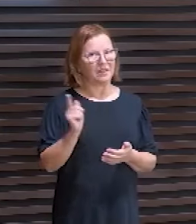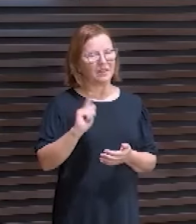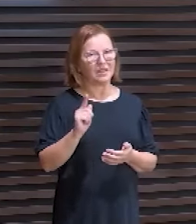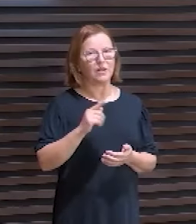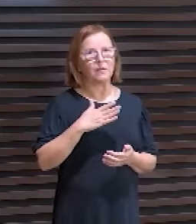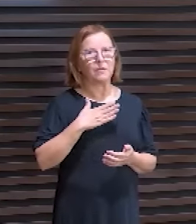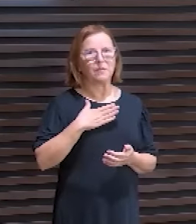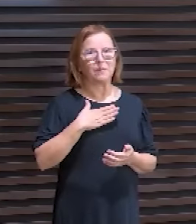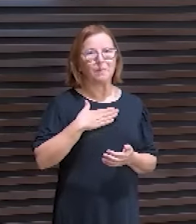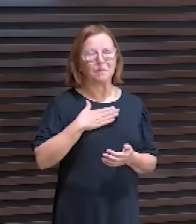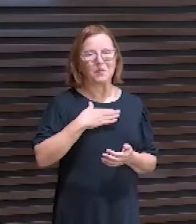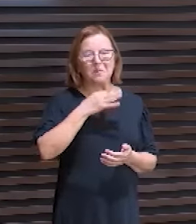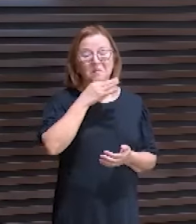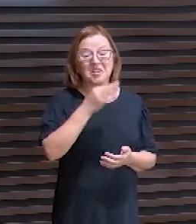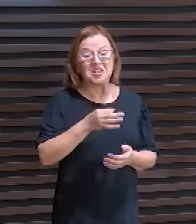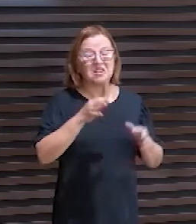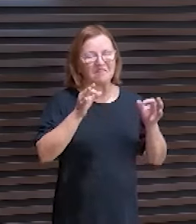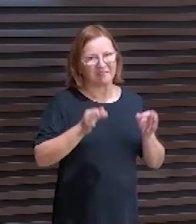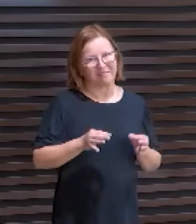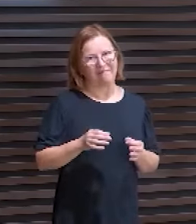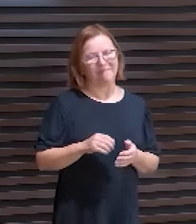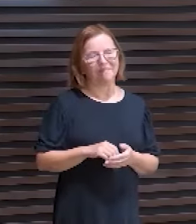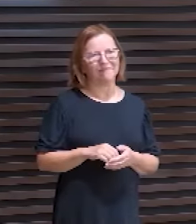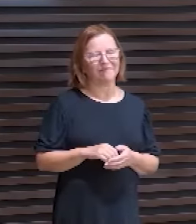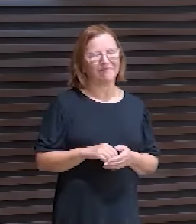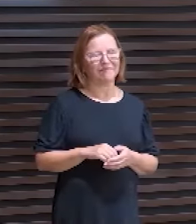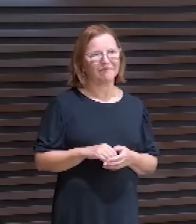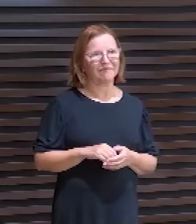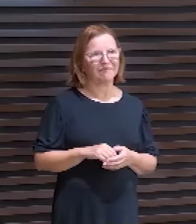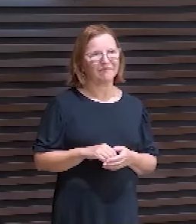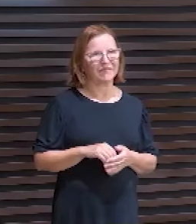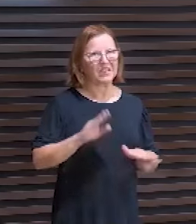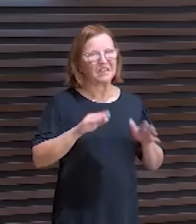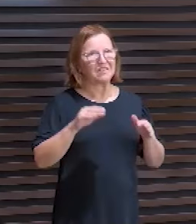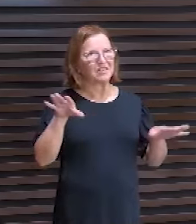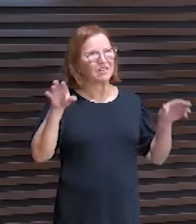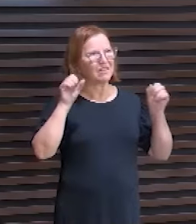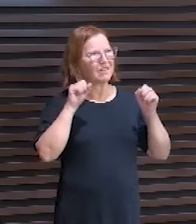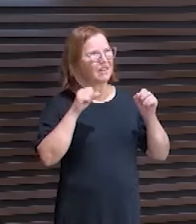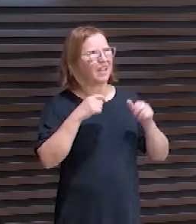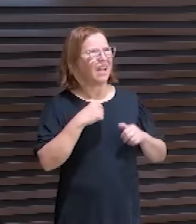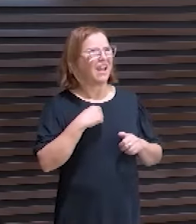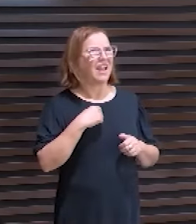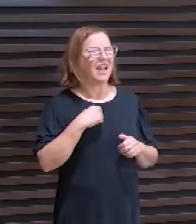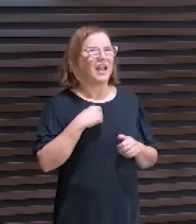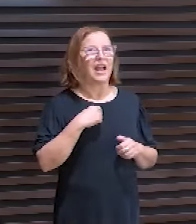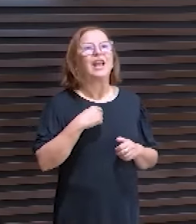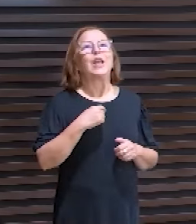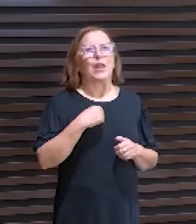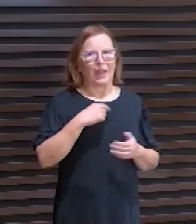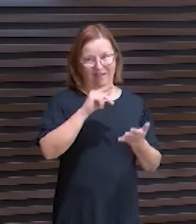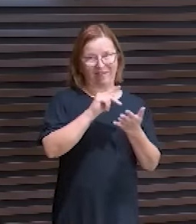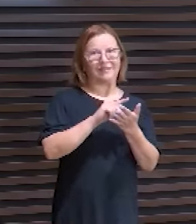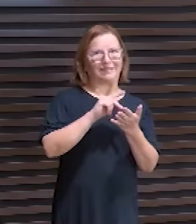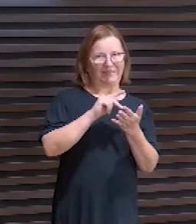certo tem até uma Às vezes a gente ouve isso né não mas eu sou muito verdadeiro